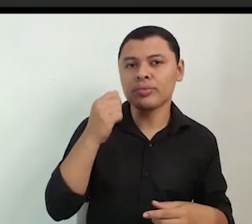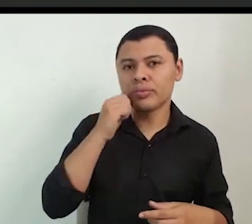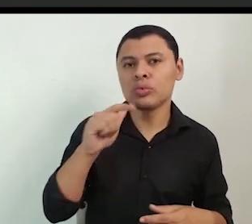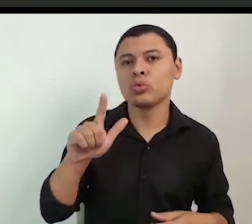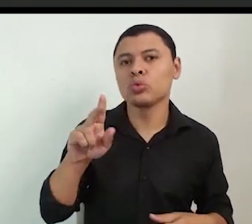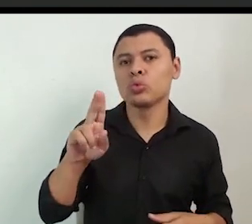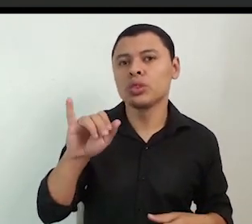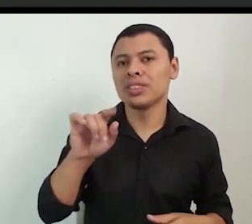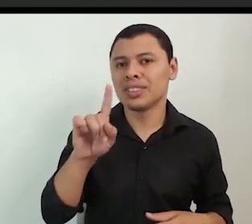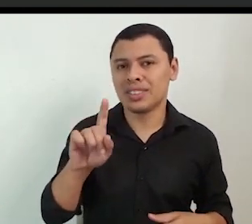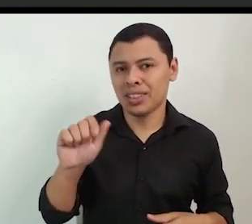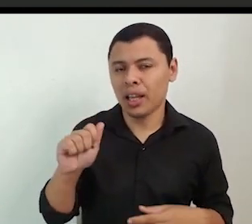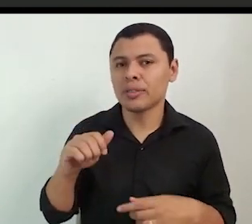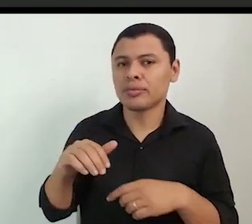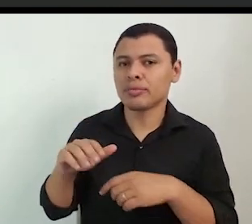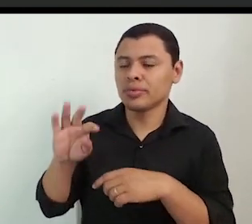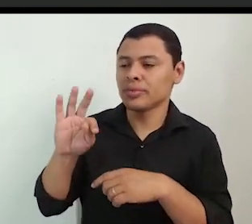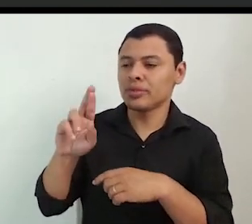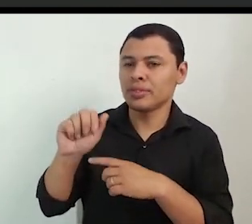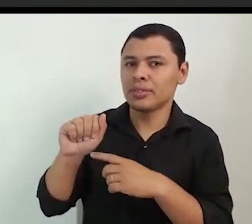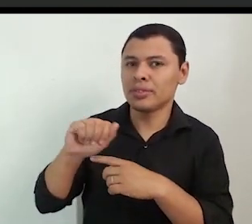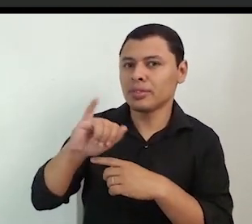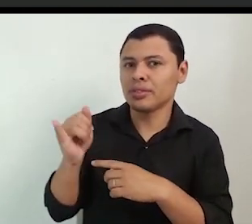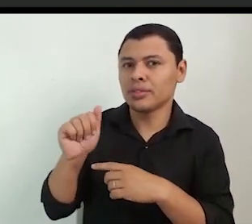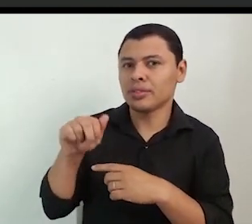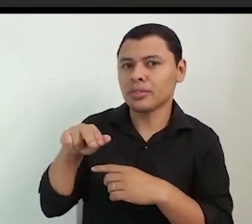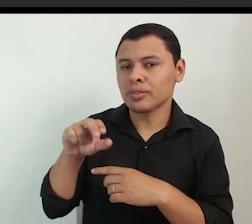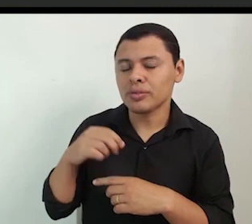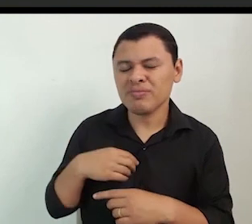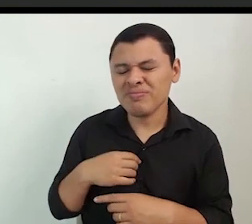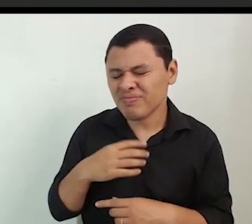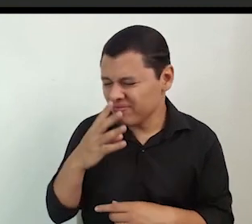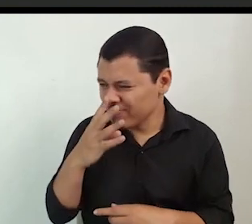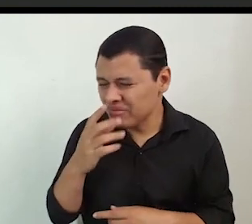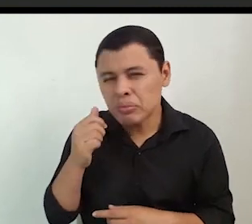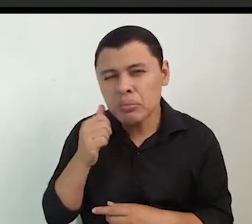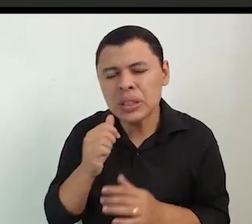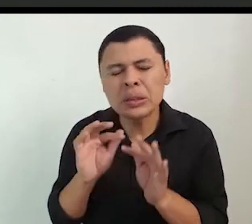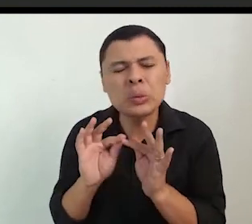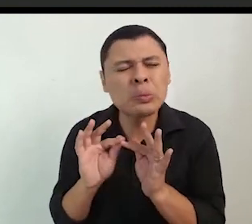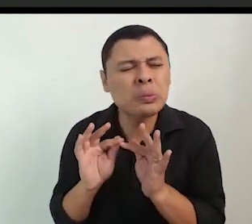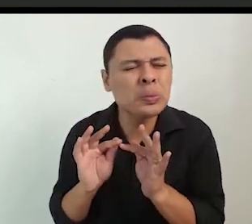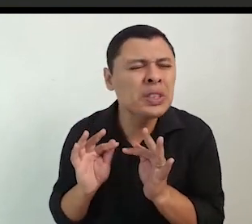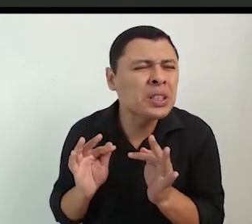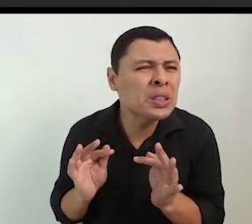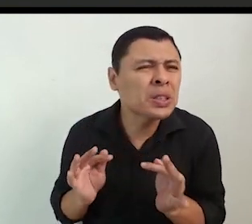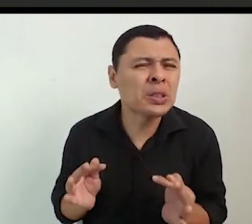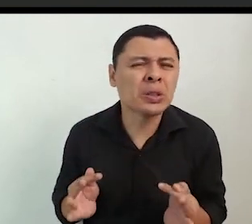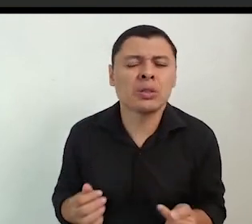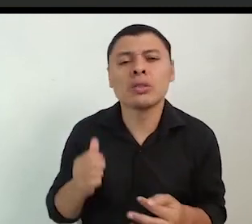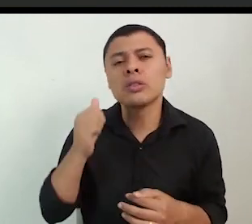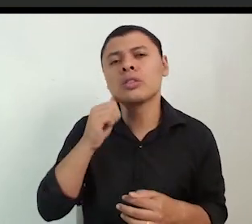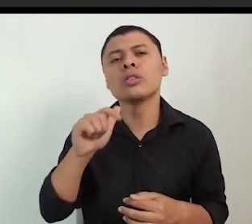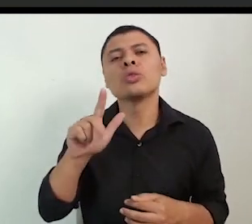eu já conversei, e que, cara, é uma das pessoas muito mais humildes, assim. E a Luísa diz